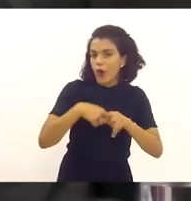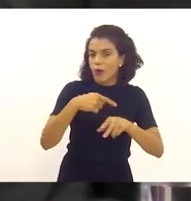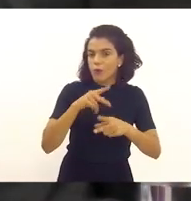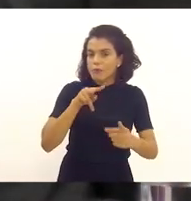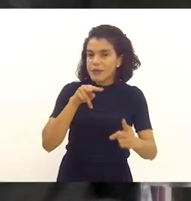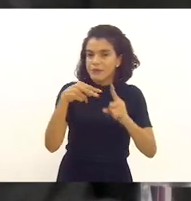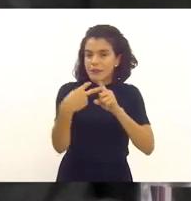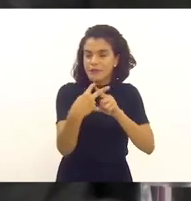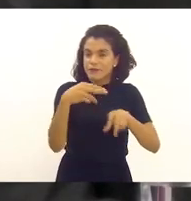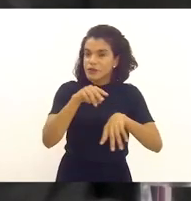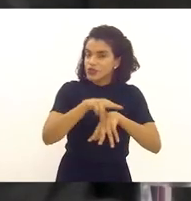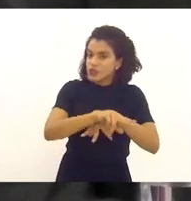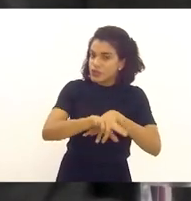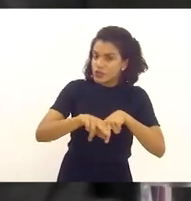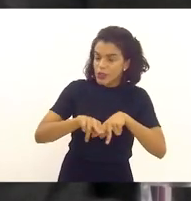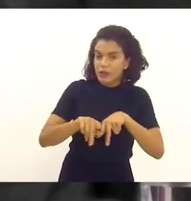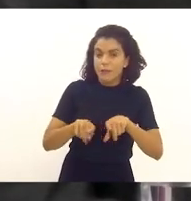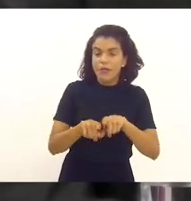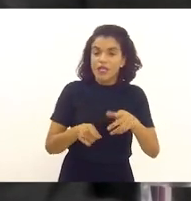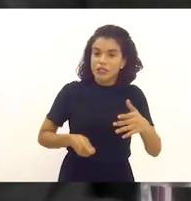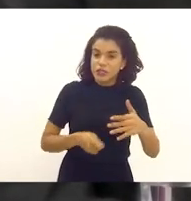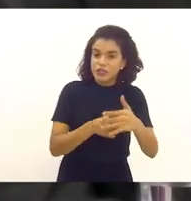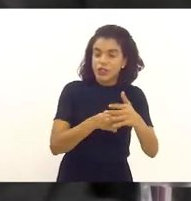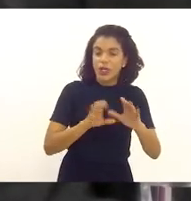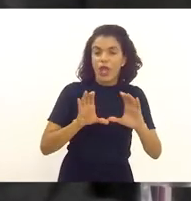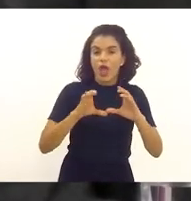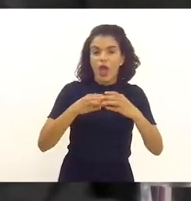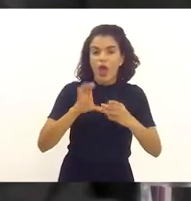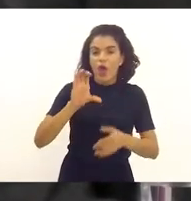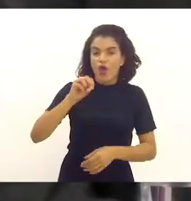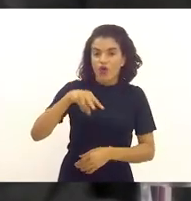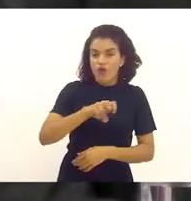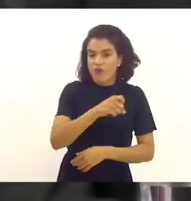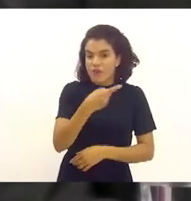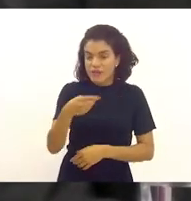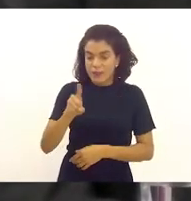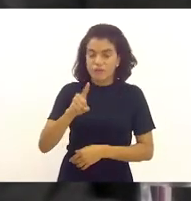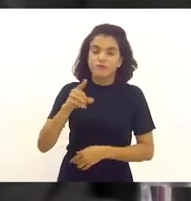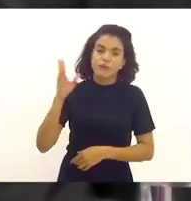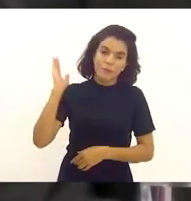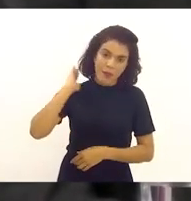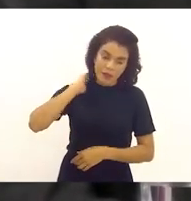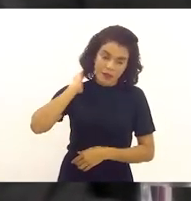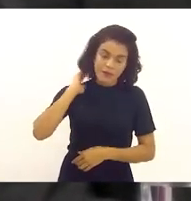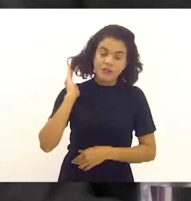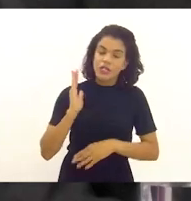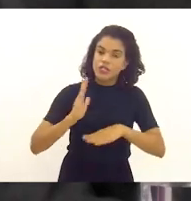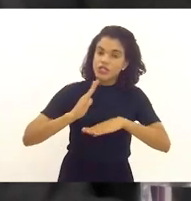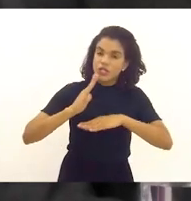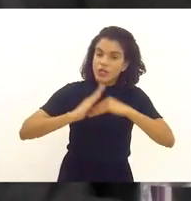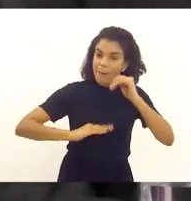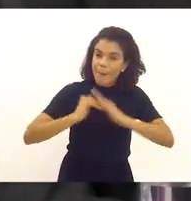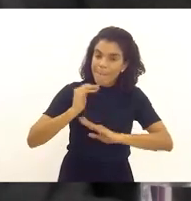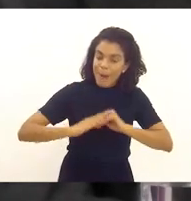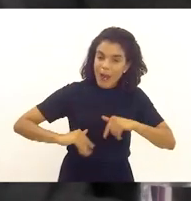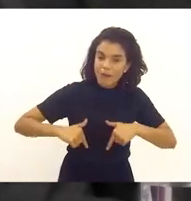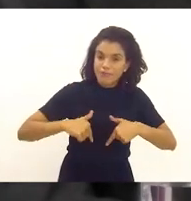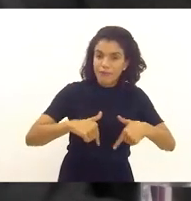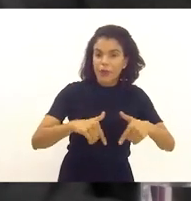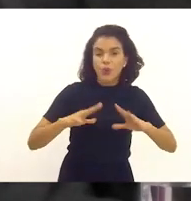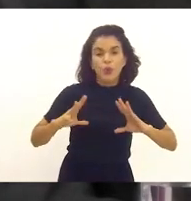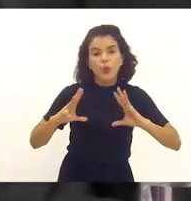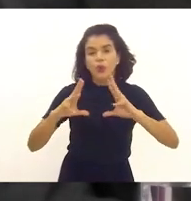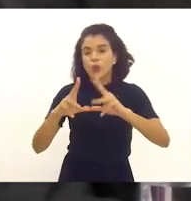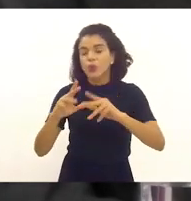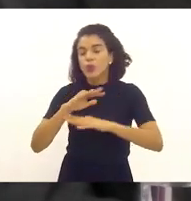e exigir que a convenção de Belém do Pará seja aplicada por todos os órgãos que cumprem e que são